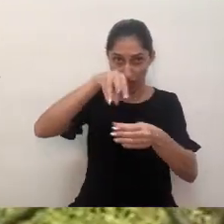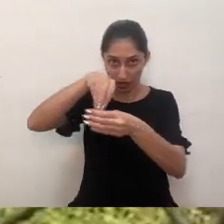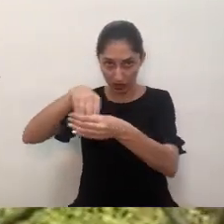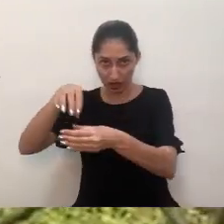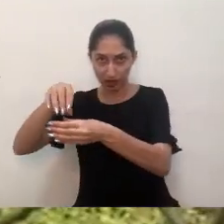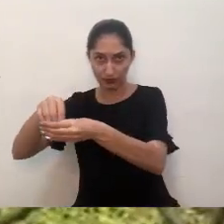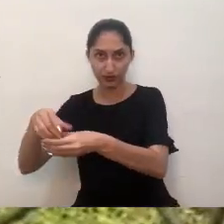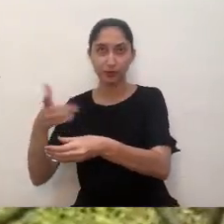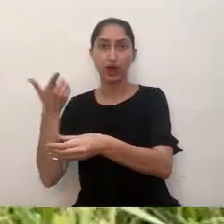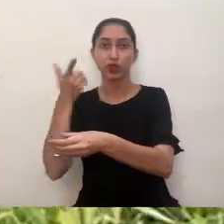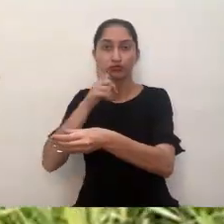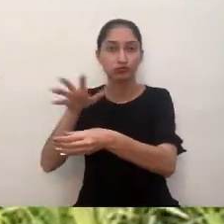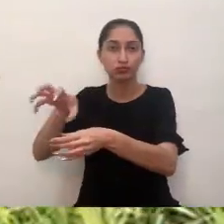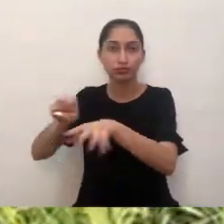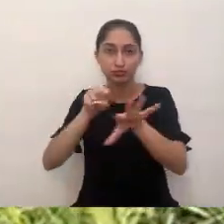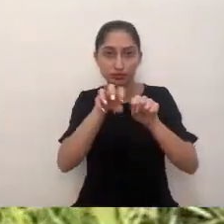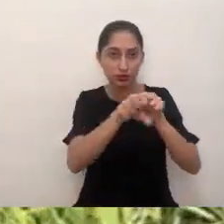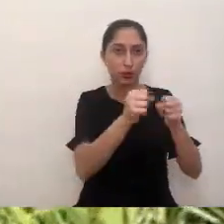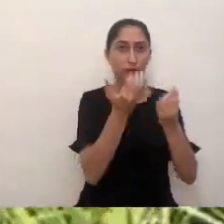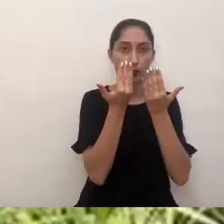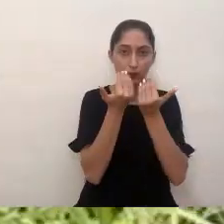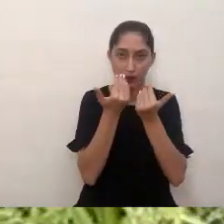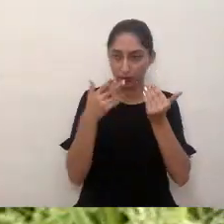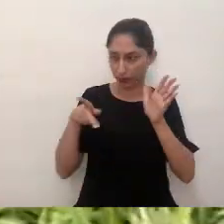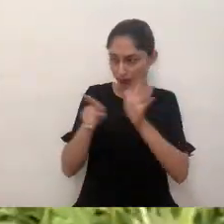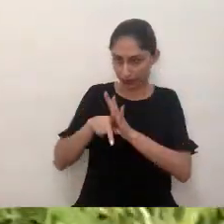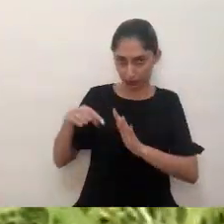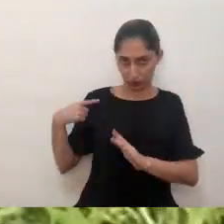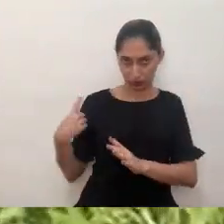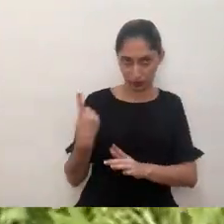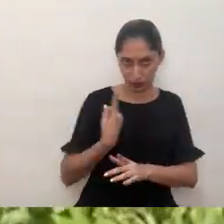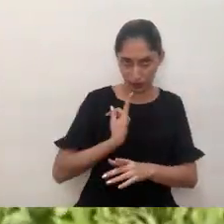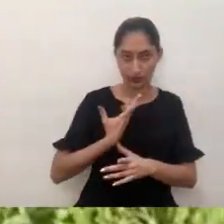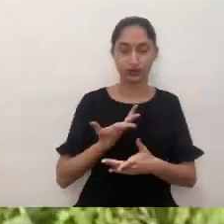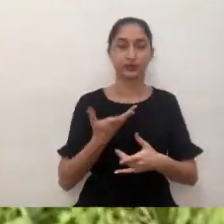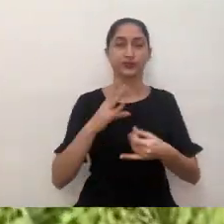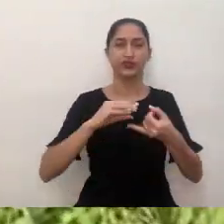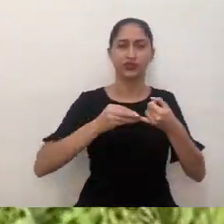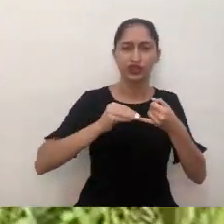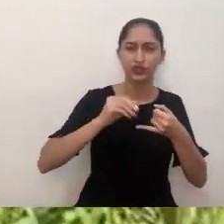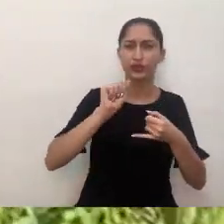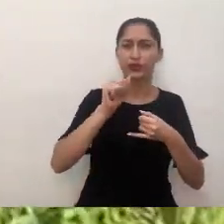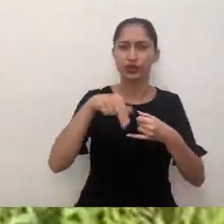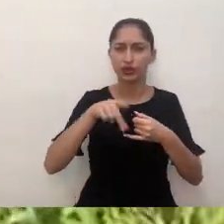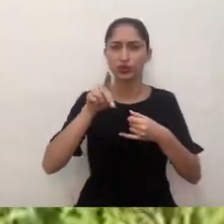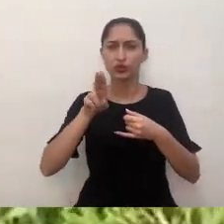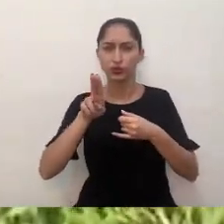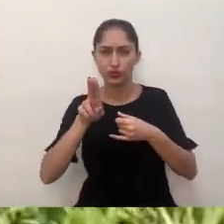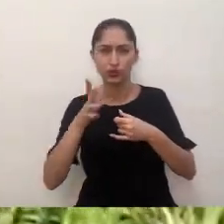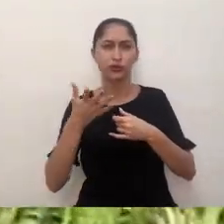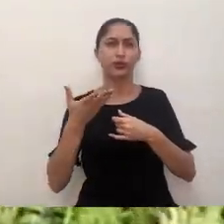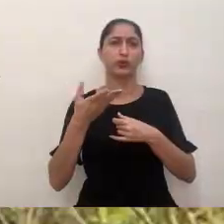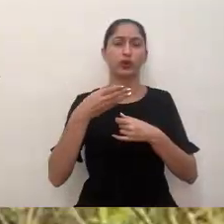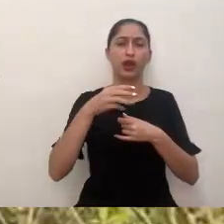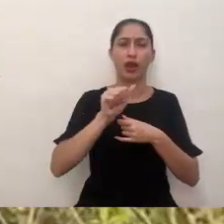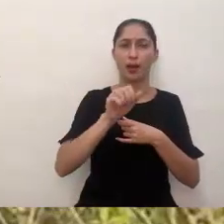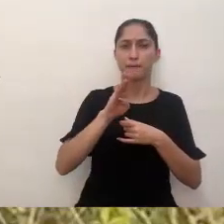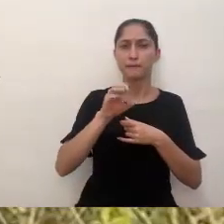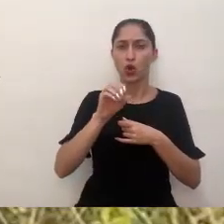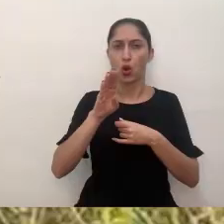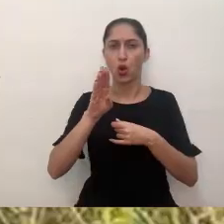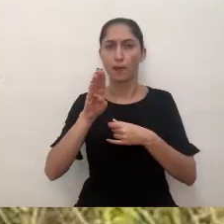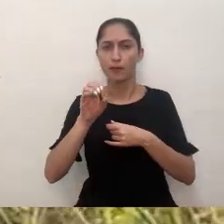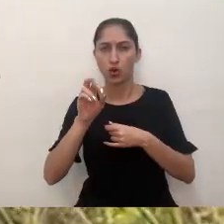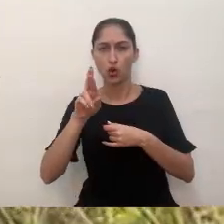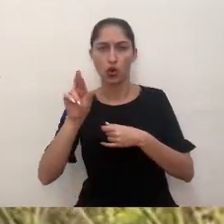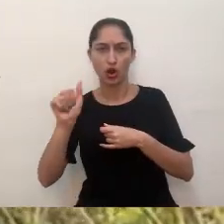próprio sustento. Milho, feijão, andu, feijão gurutu, abóbora, amendoins. Várias